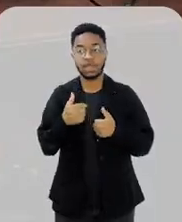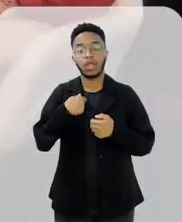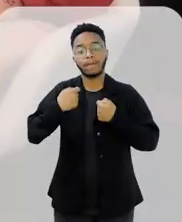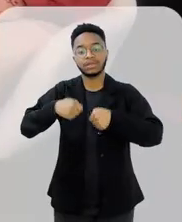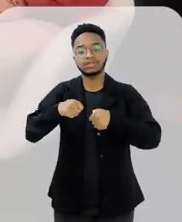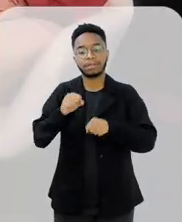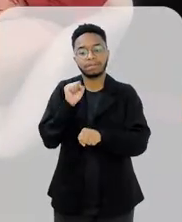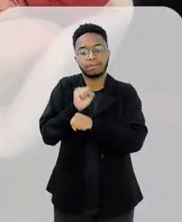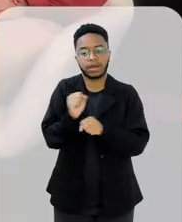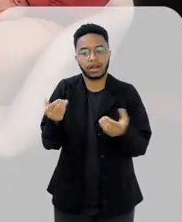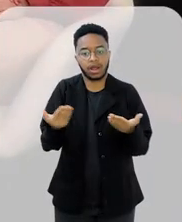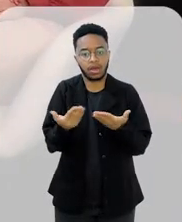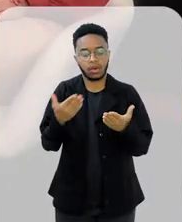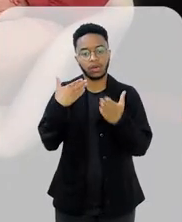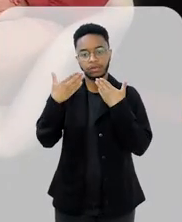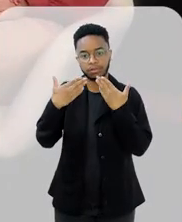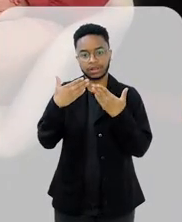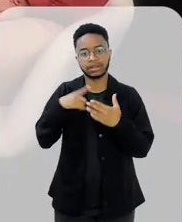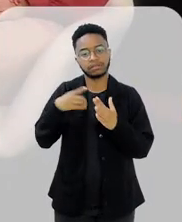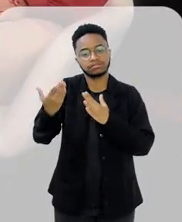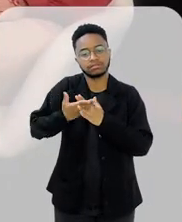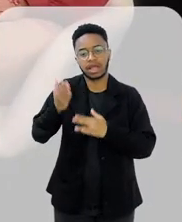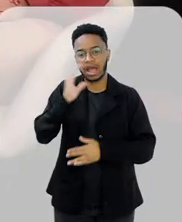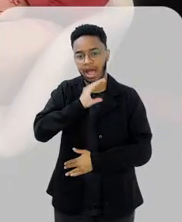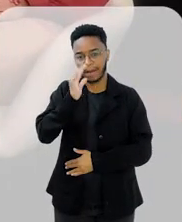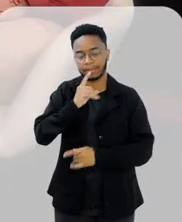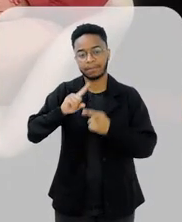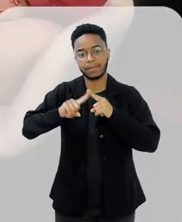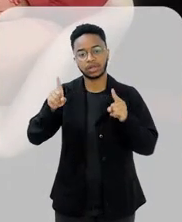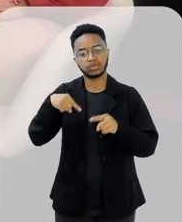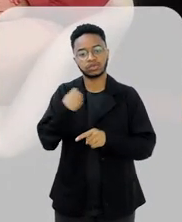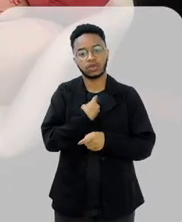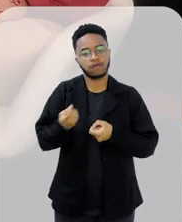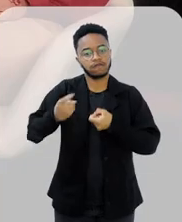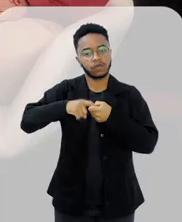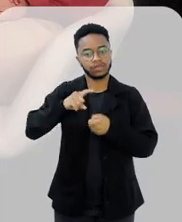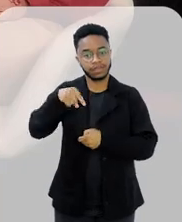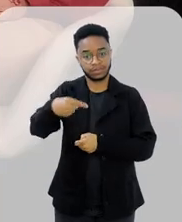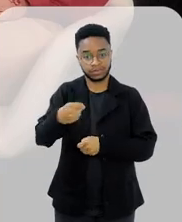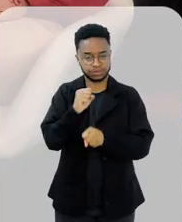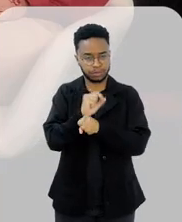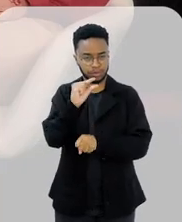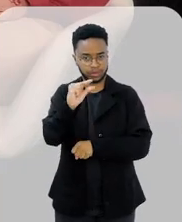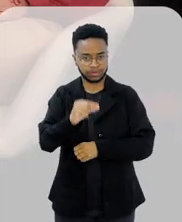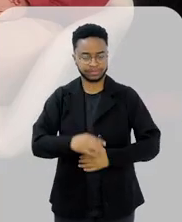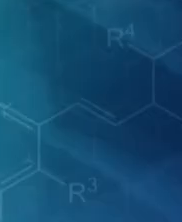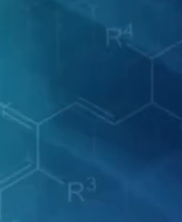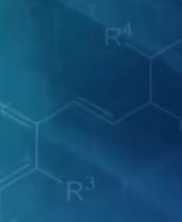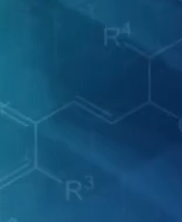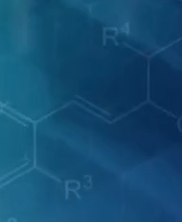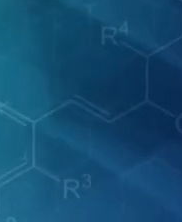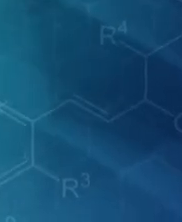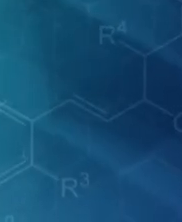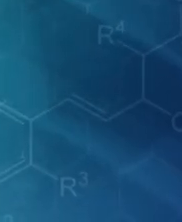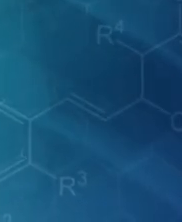certo. Eu vou precisar interromper esse bate-papo por um rápido intervalo, mas a gente volta já já. Não sai daí, não.